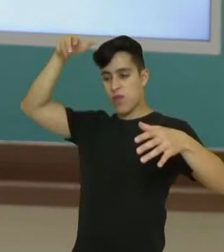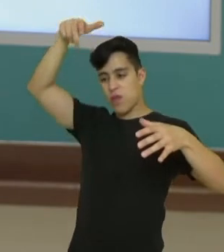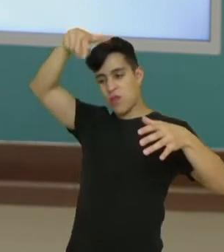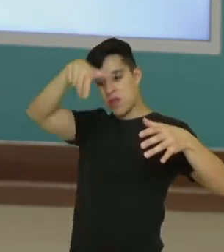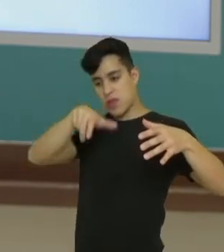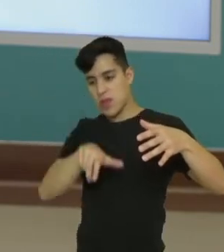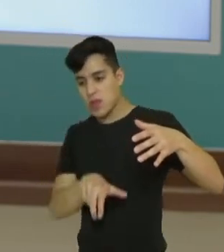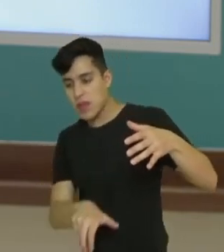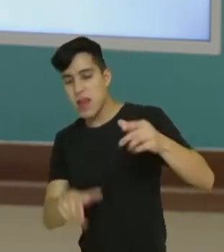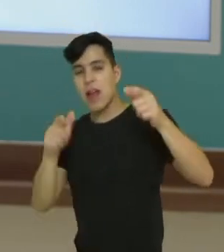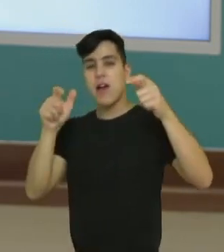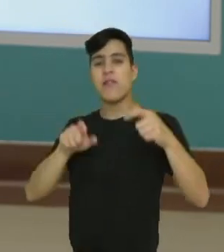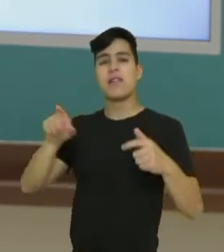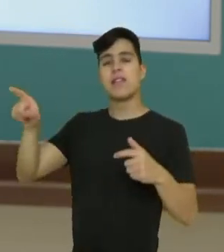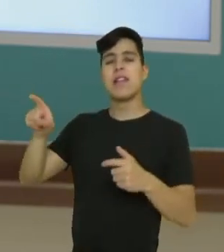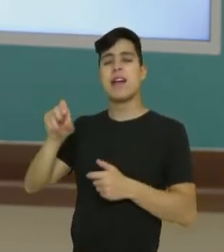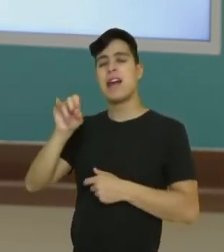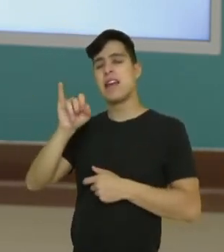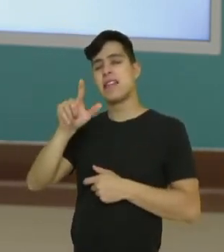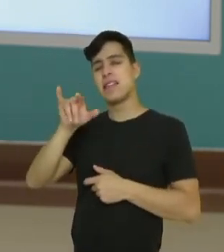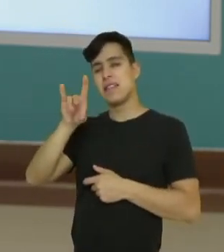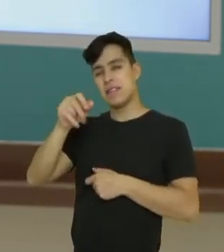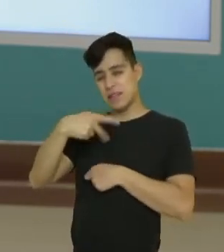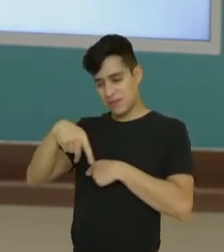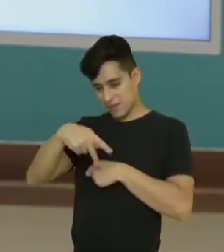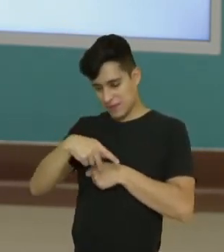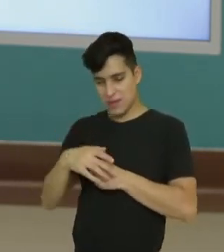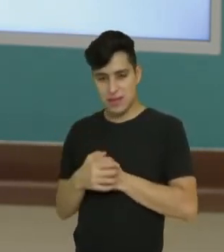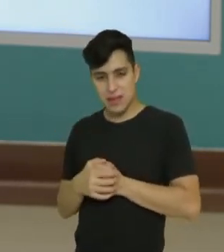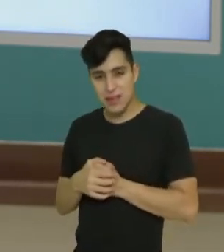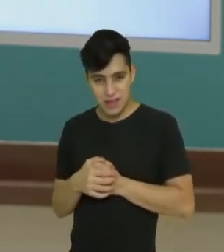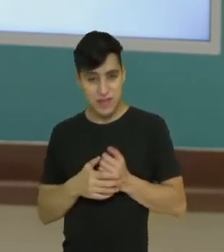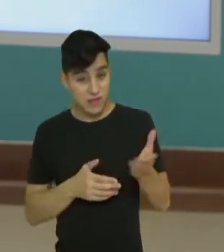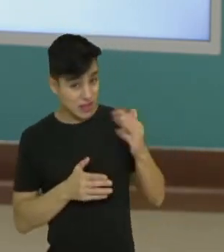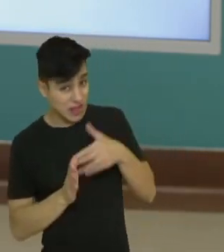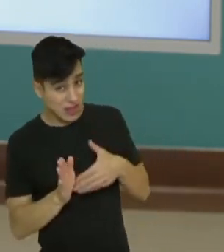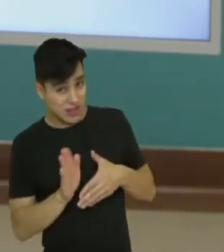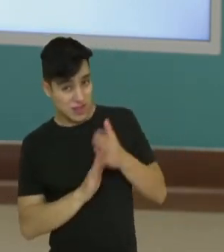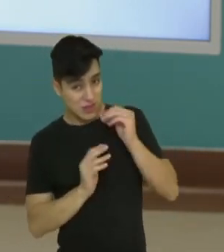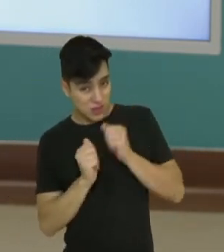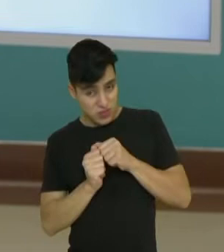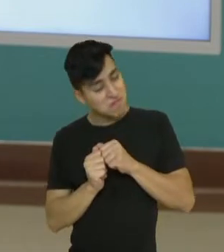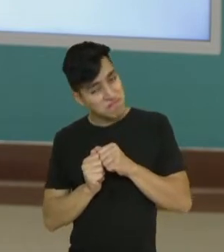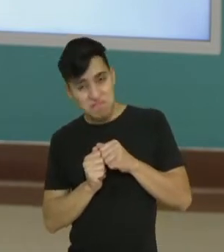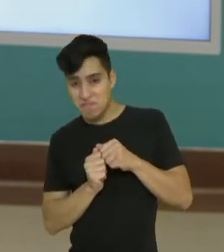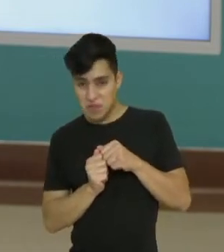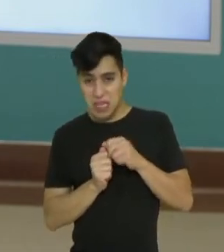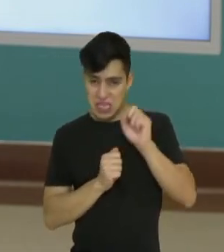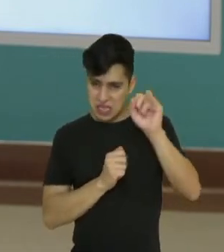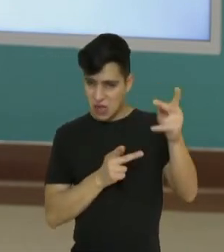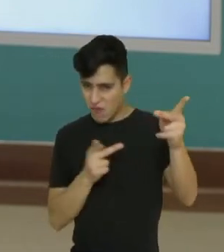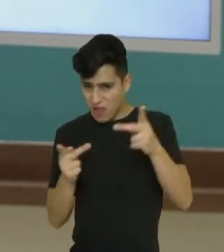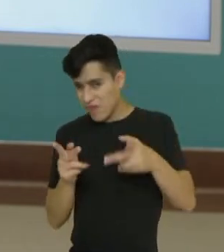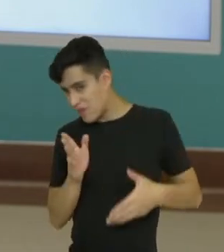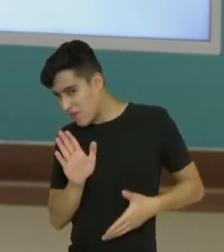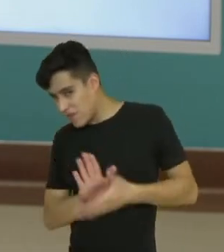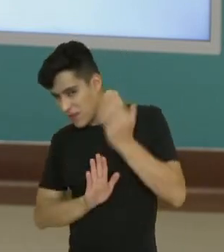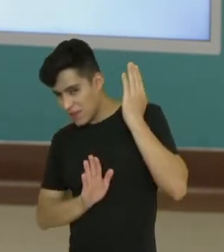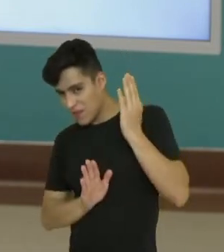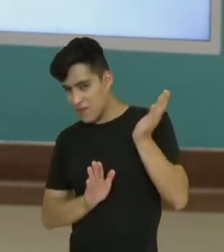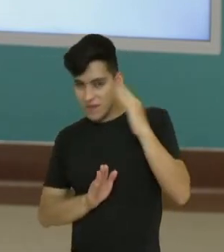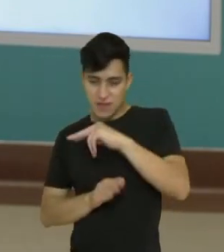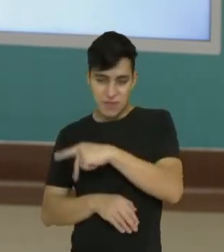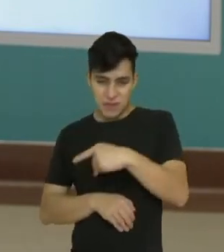da Islândia. Olha que legal! Você iria junto nessa viagem? Se você fosse convidado por esse